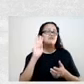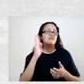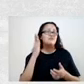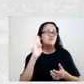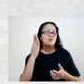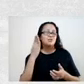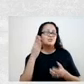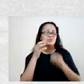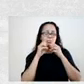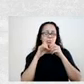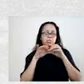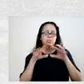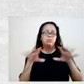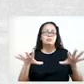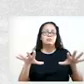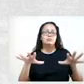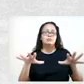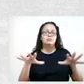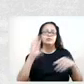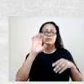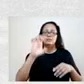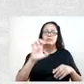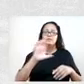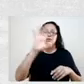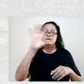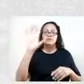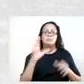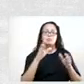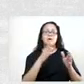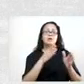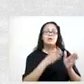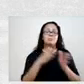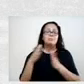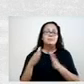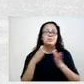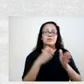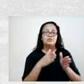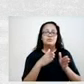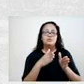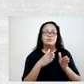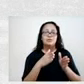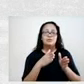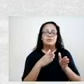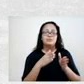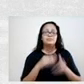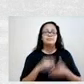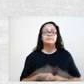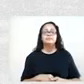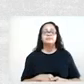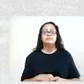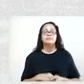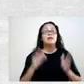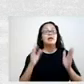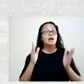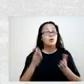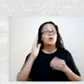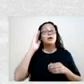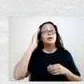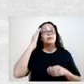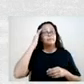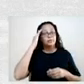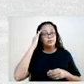falsas se espalhavam já numa Europa medieval, sem meios de comunicação que nós temos hoje. Agora